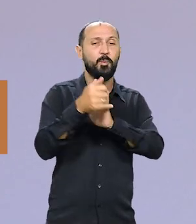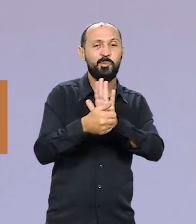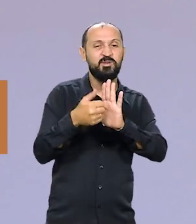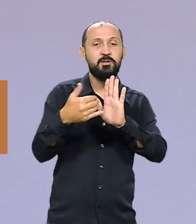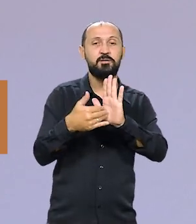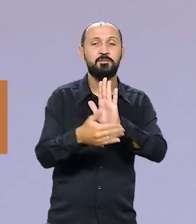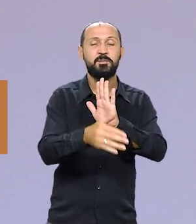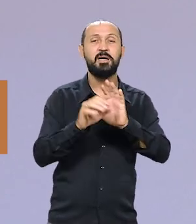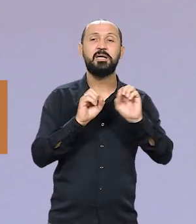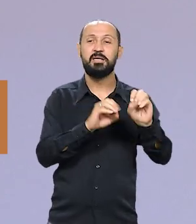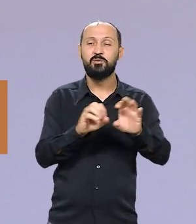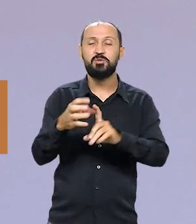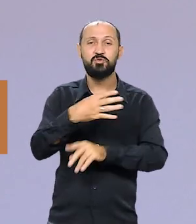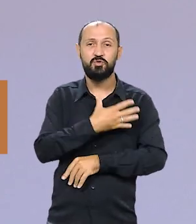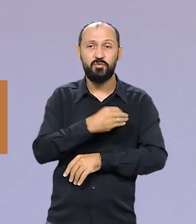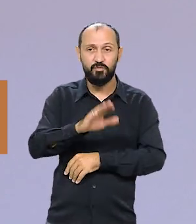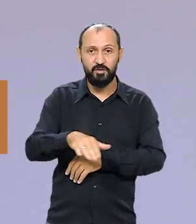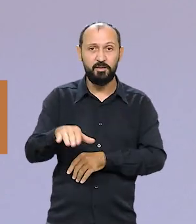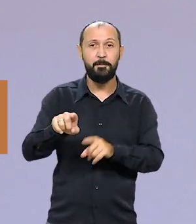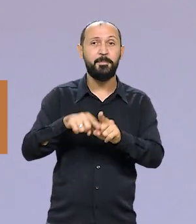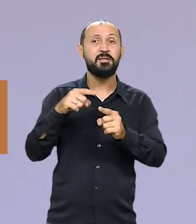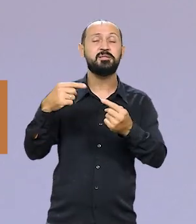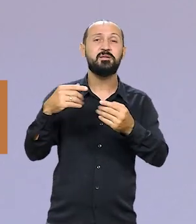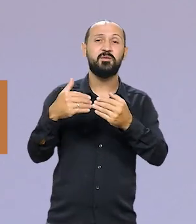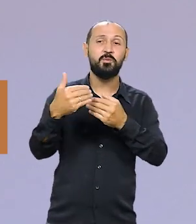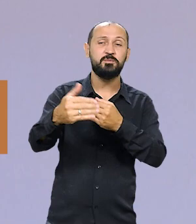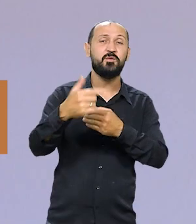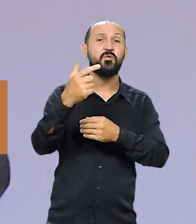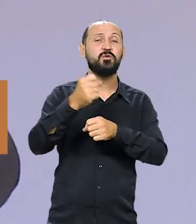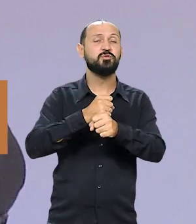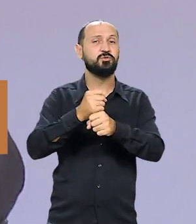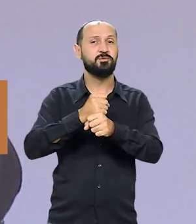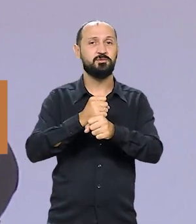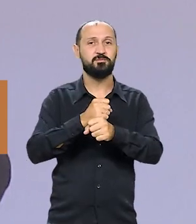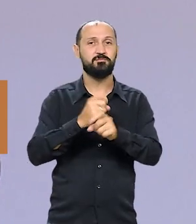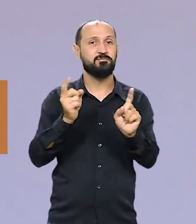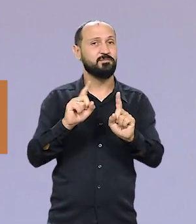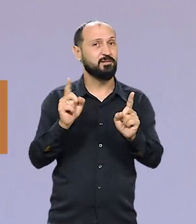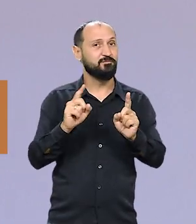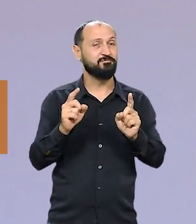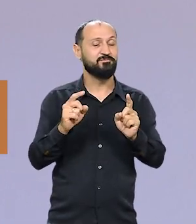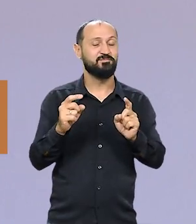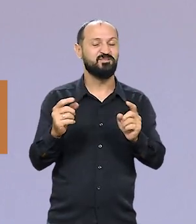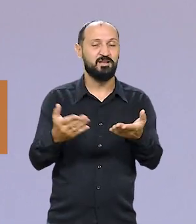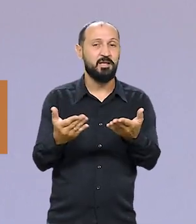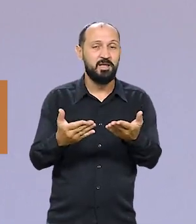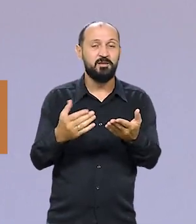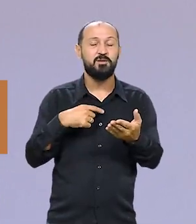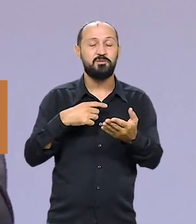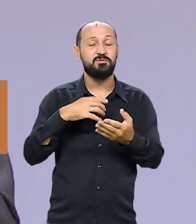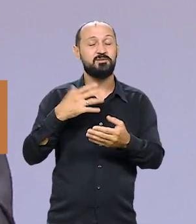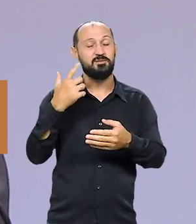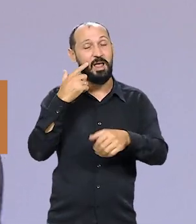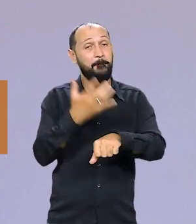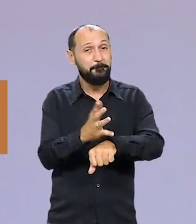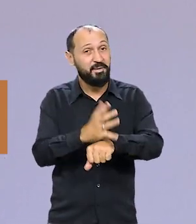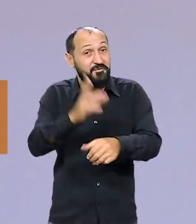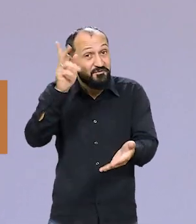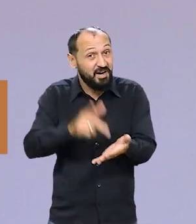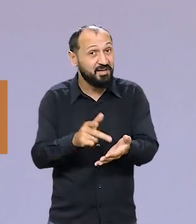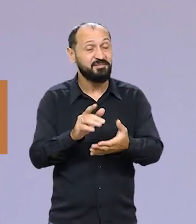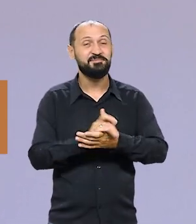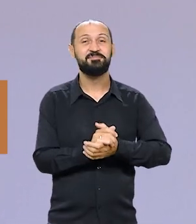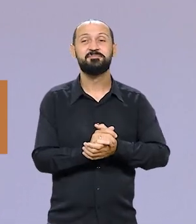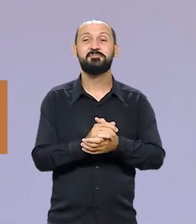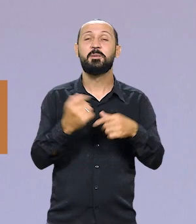temos um projeto para educar seu filho, mas esse projeto é daqui 20 anos. Não que isso não tenha que acontecer. Eu estou sendo pragmático